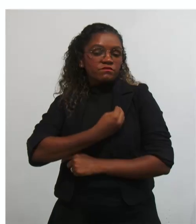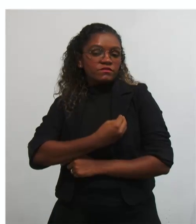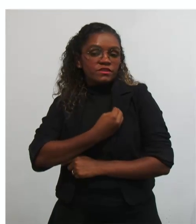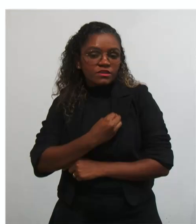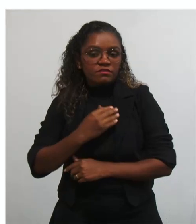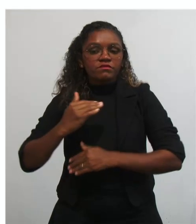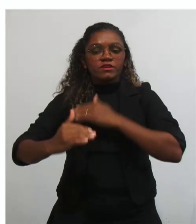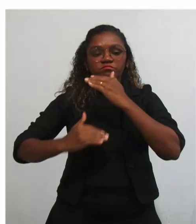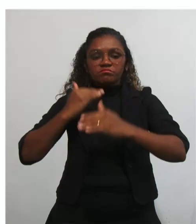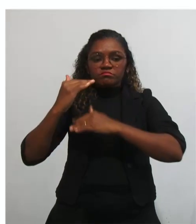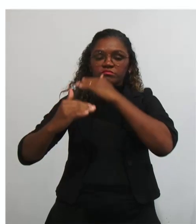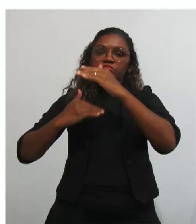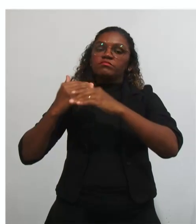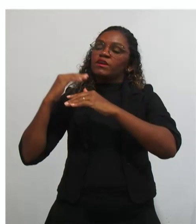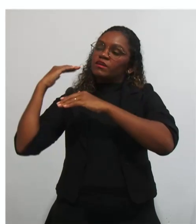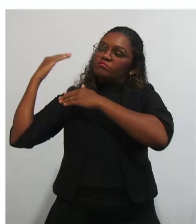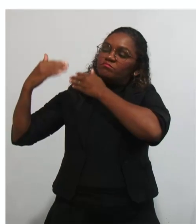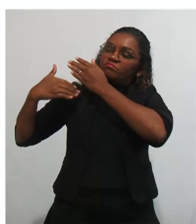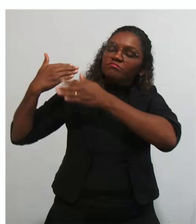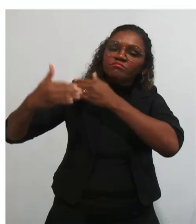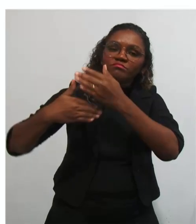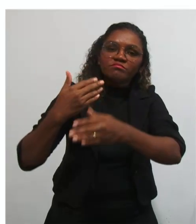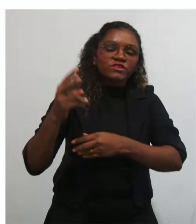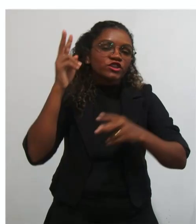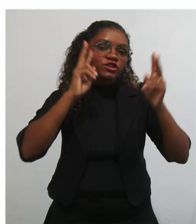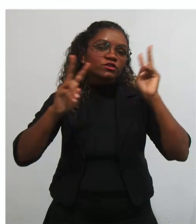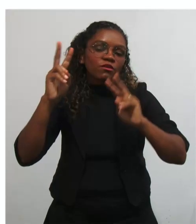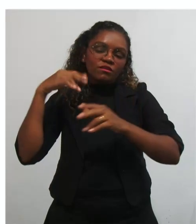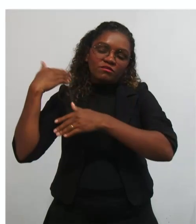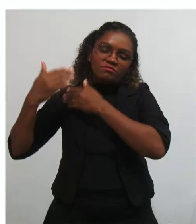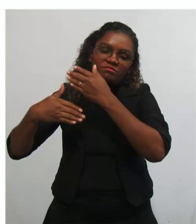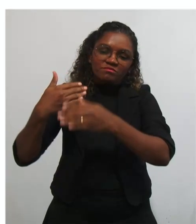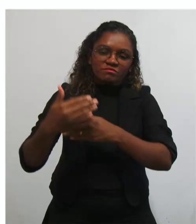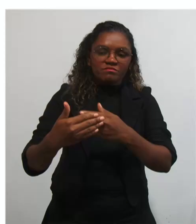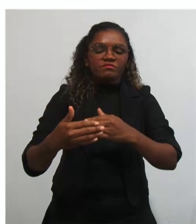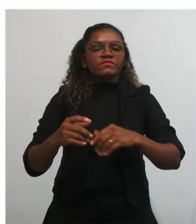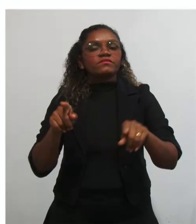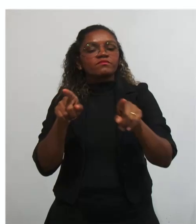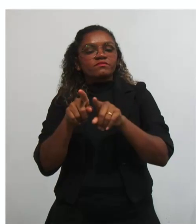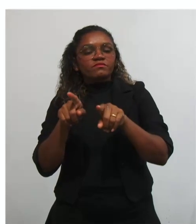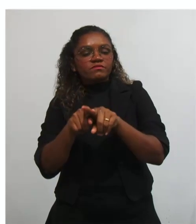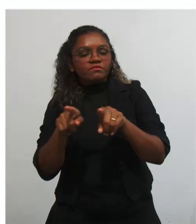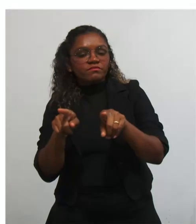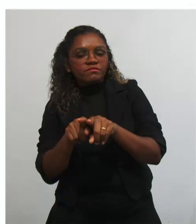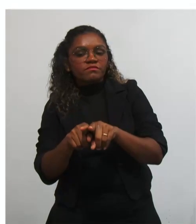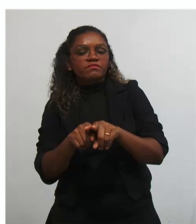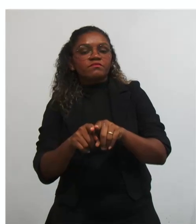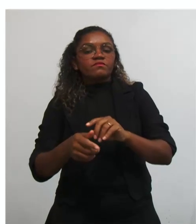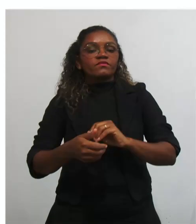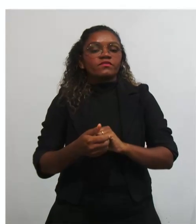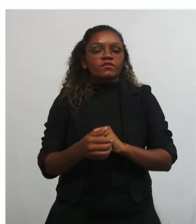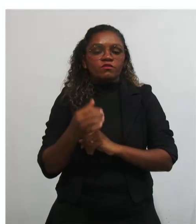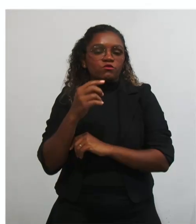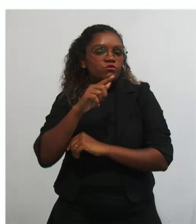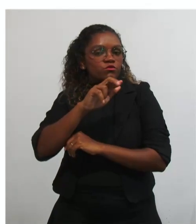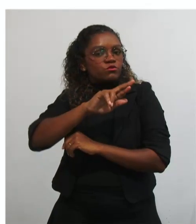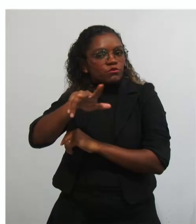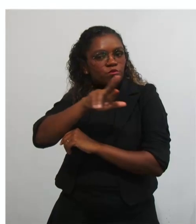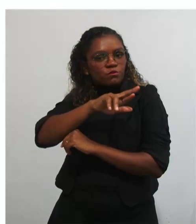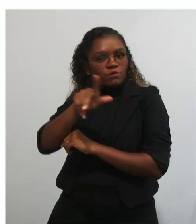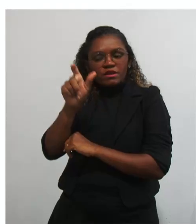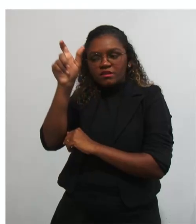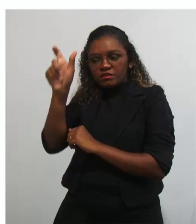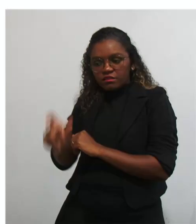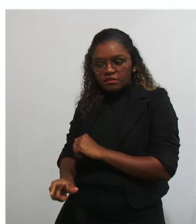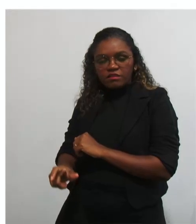concreta, não no sistema abstrato das formas da língua, nem no psiquismo individual dos falantes, né? Olha aqui